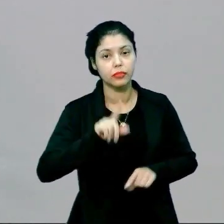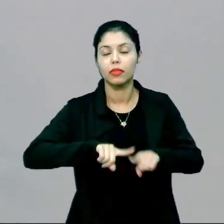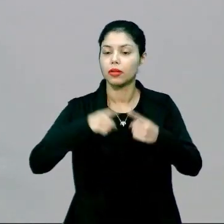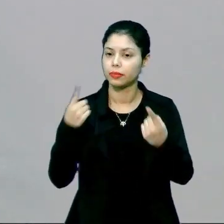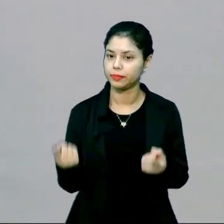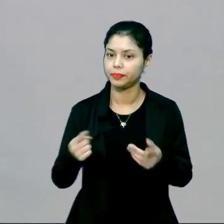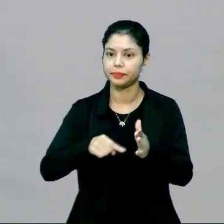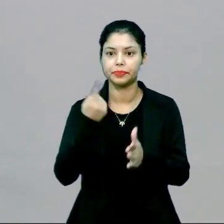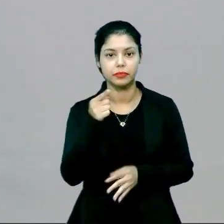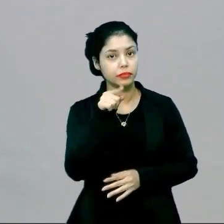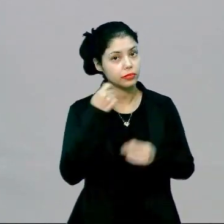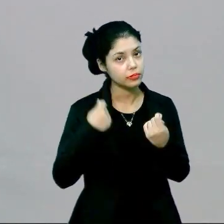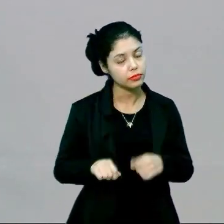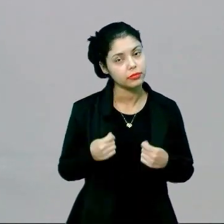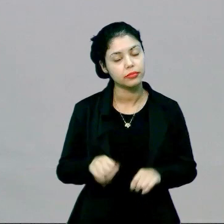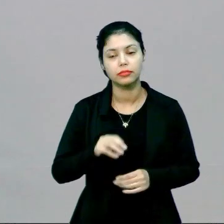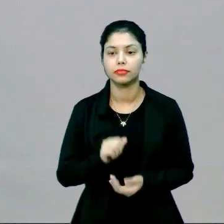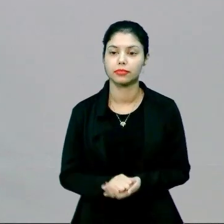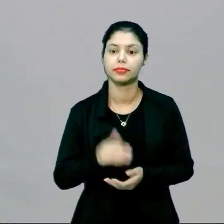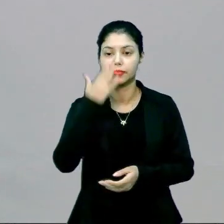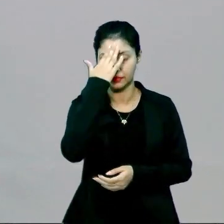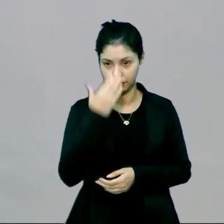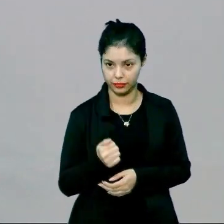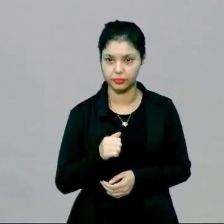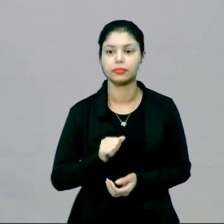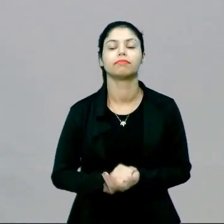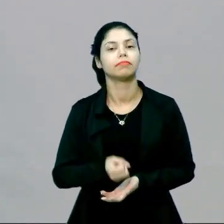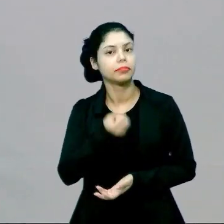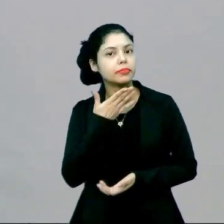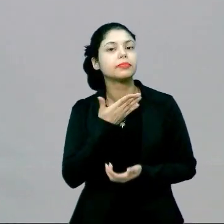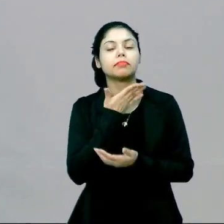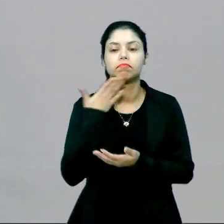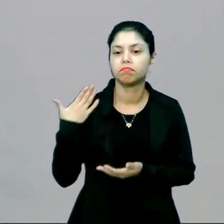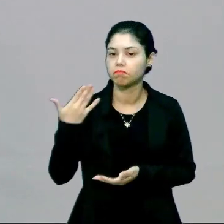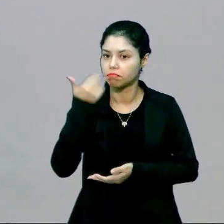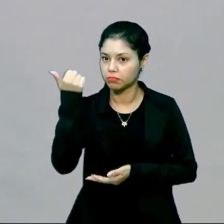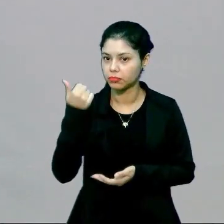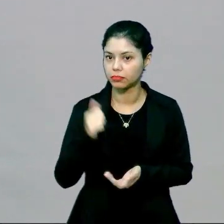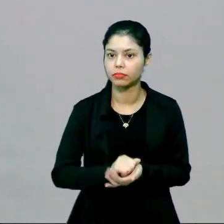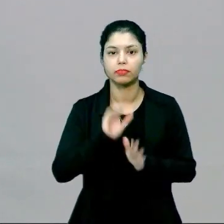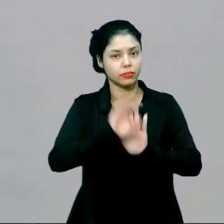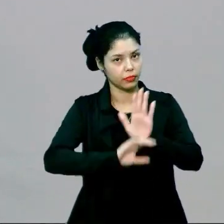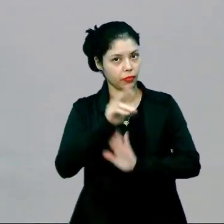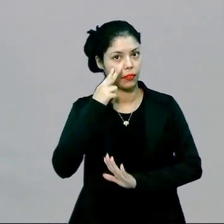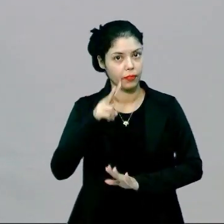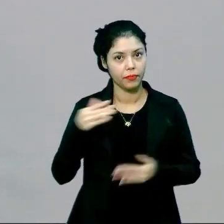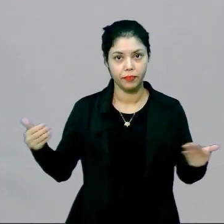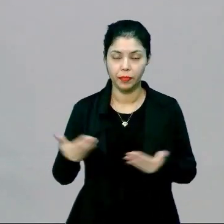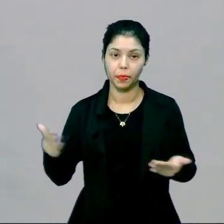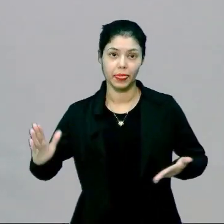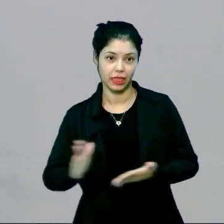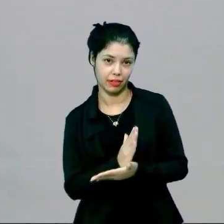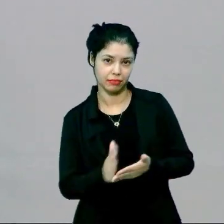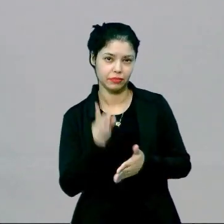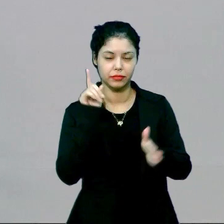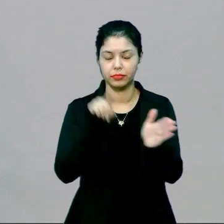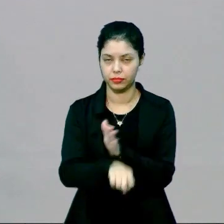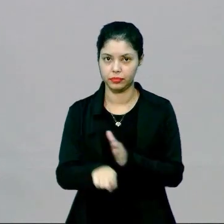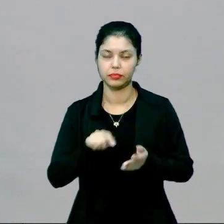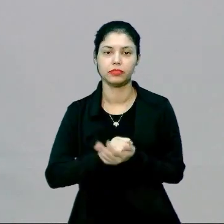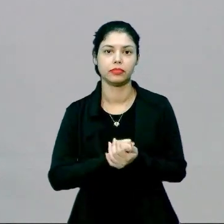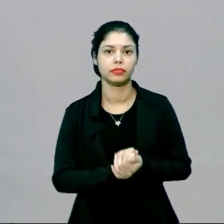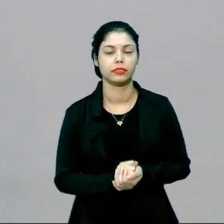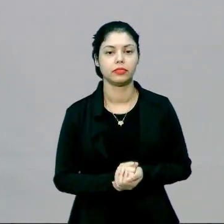uma vez, pois você precisa saber bem melhor o conteúdo. Veremos hoje algumas